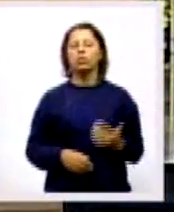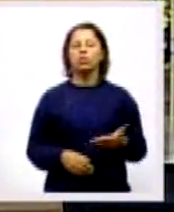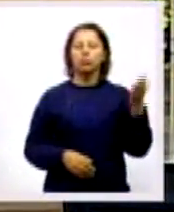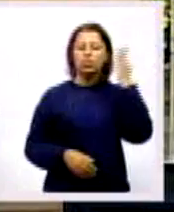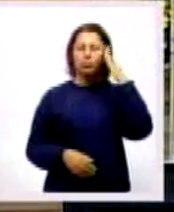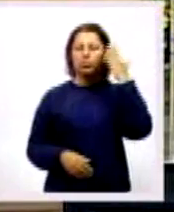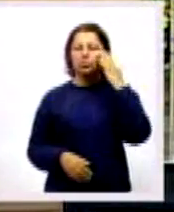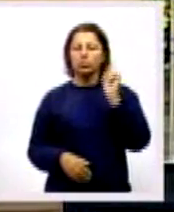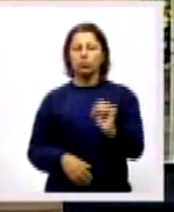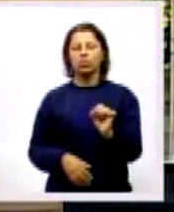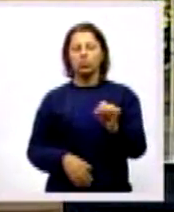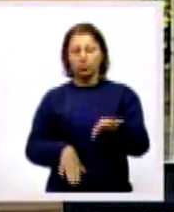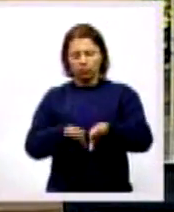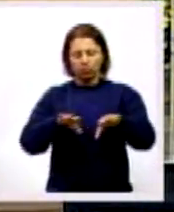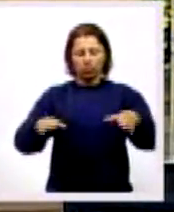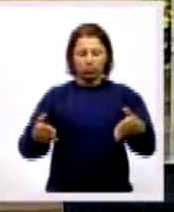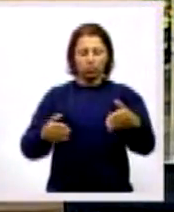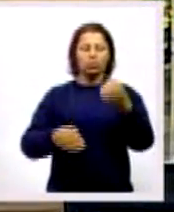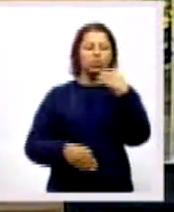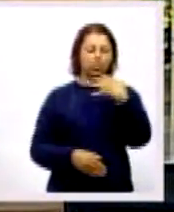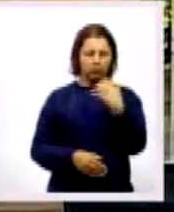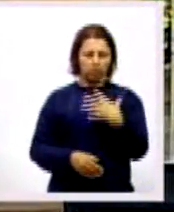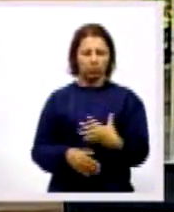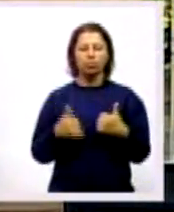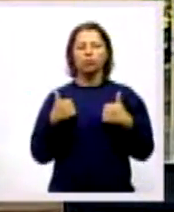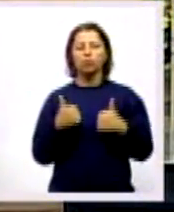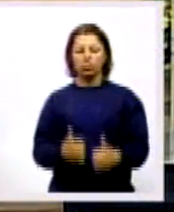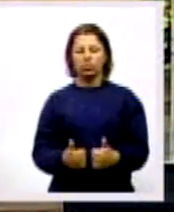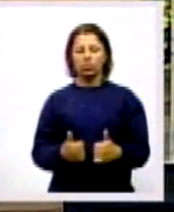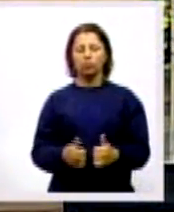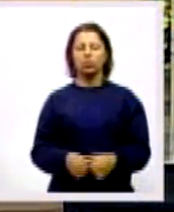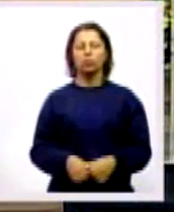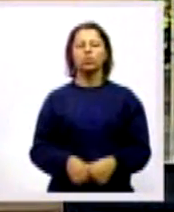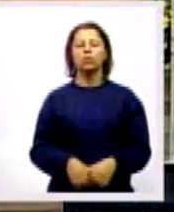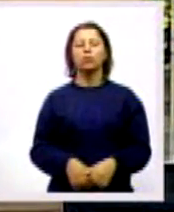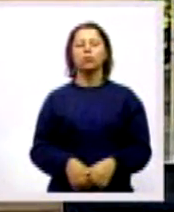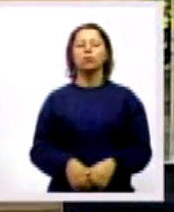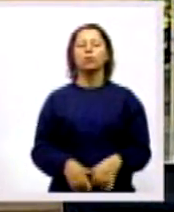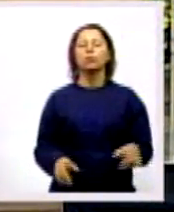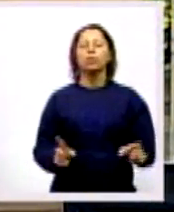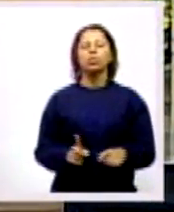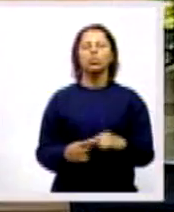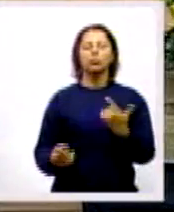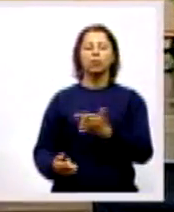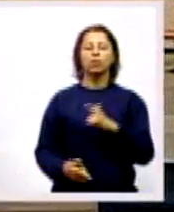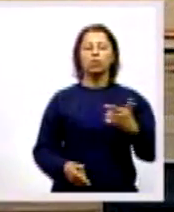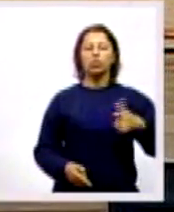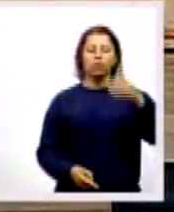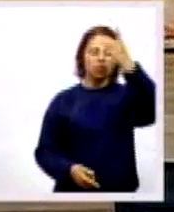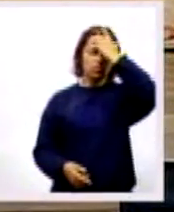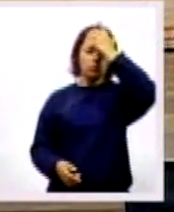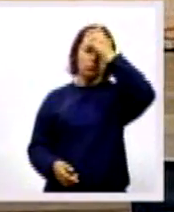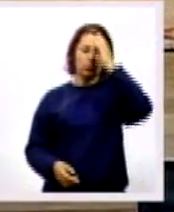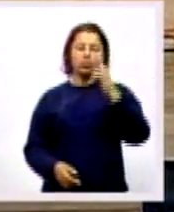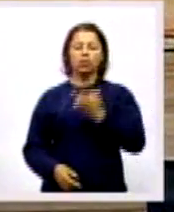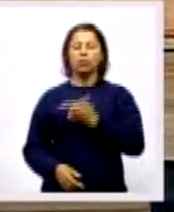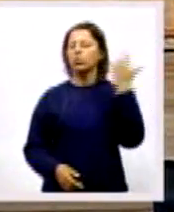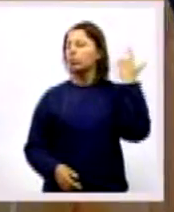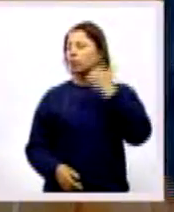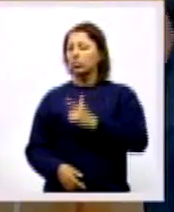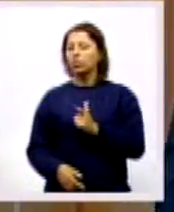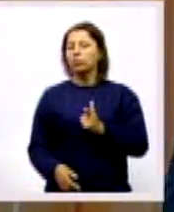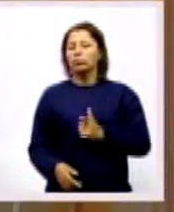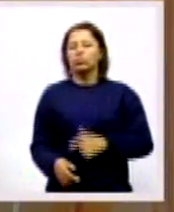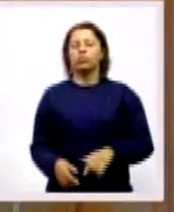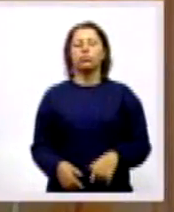eu sei que este palco é seguro. A ação inconsciente, minha gente, é aquela que nós não temos a